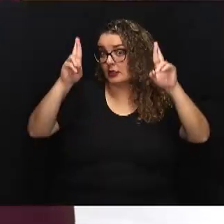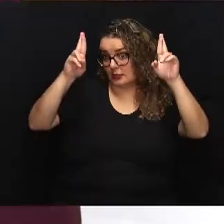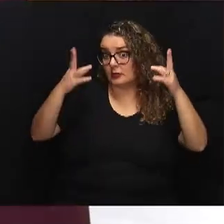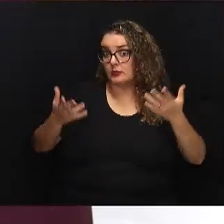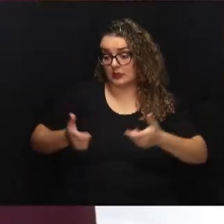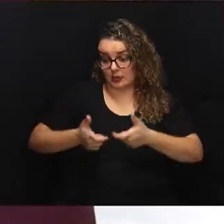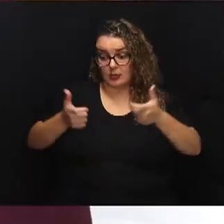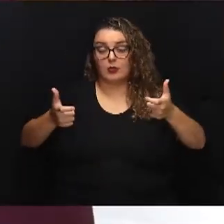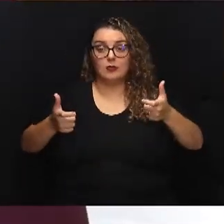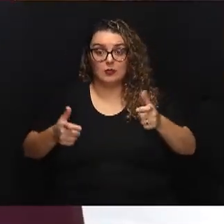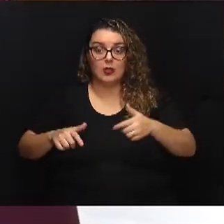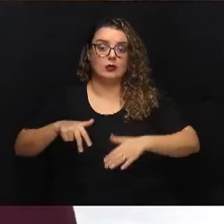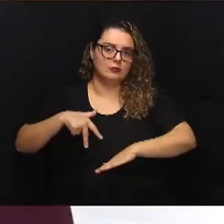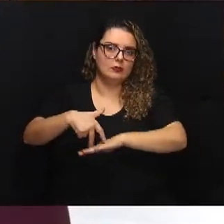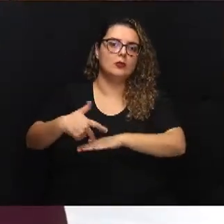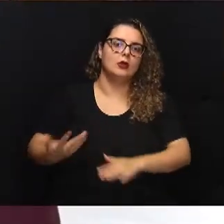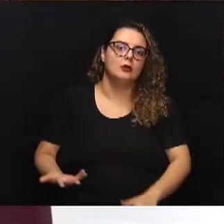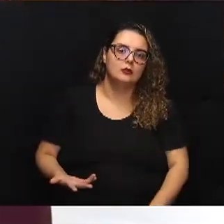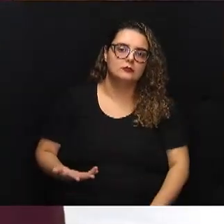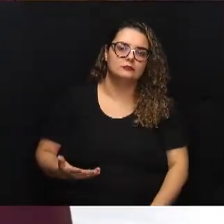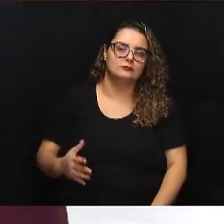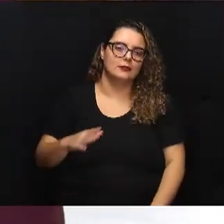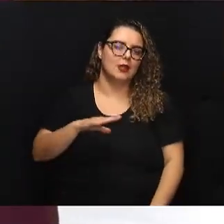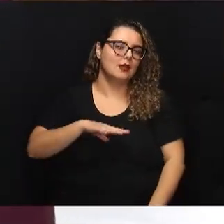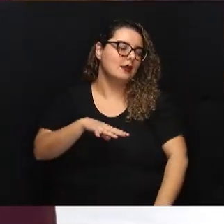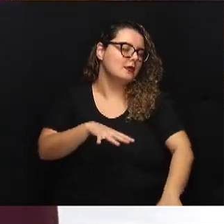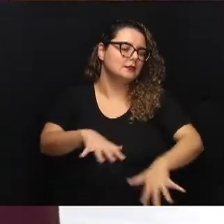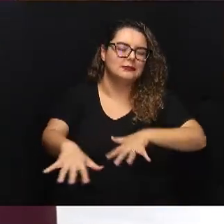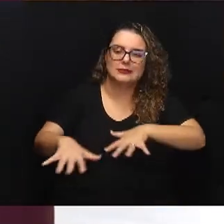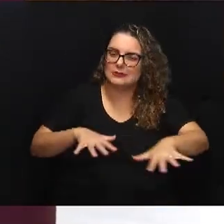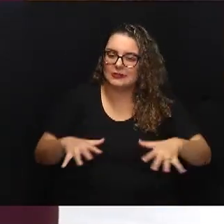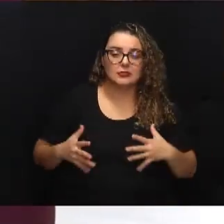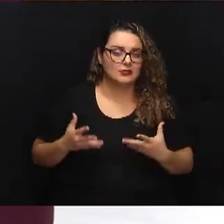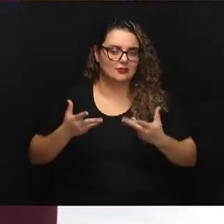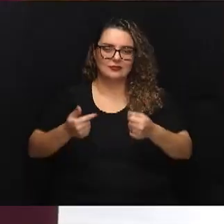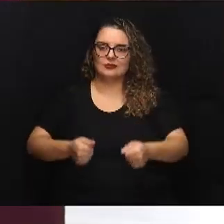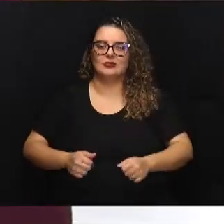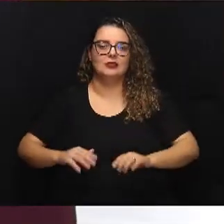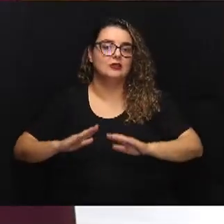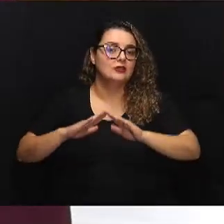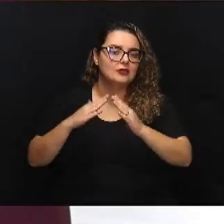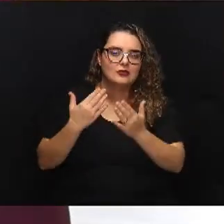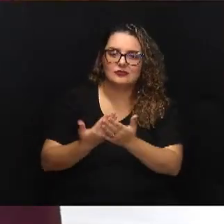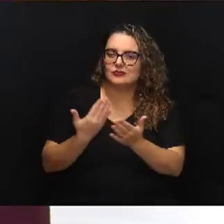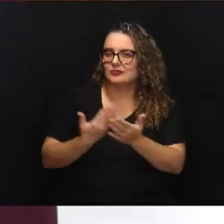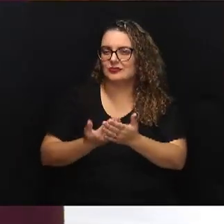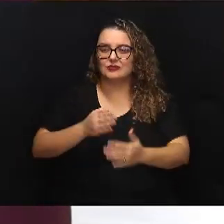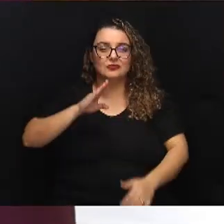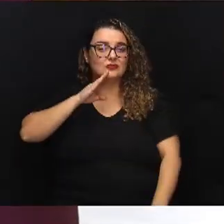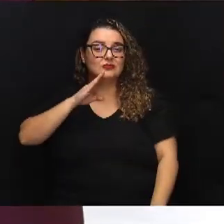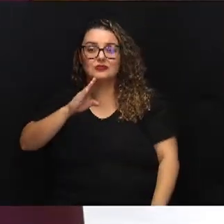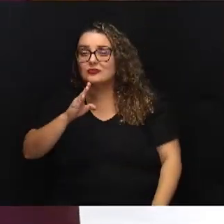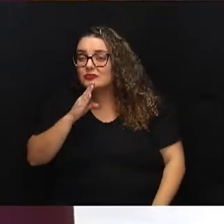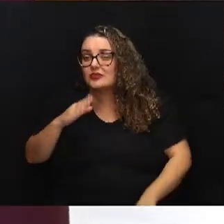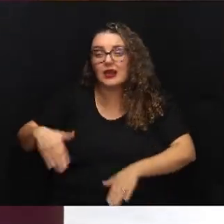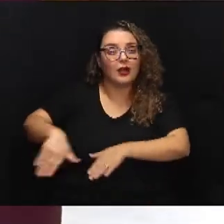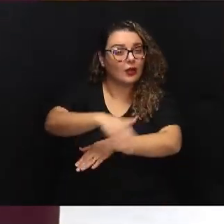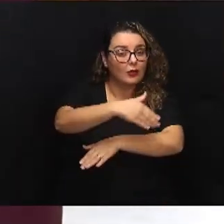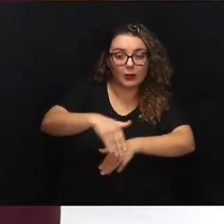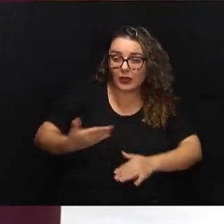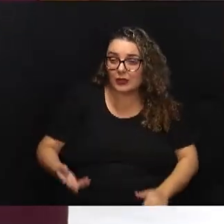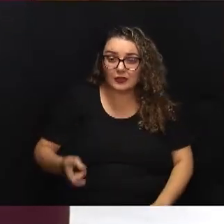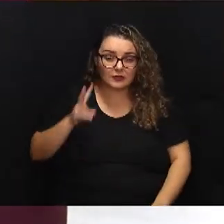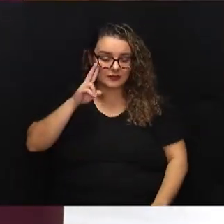grande ator social, mas a cidade se movimenta, né? A escola, os bares, as ruas, né? Você vê